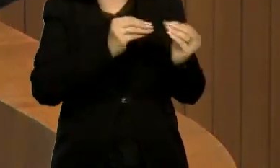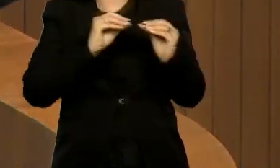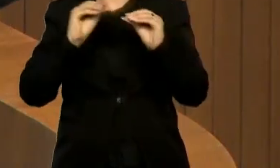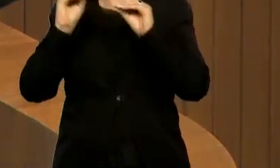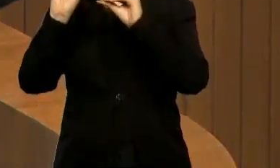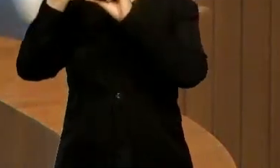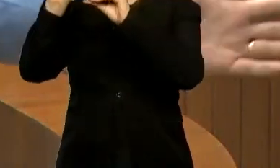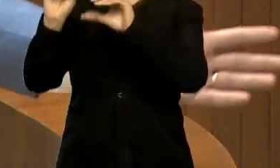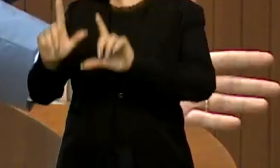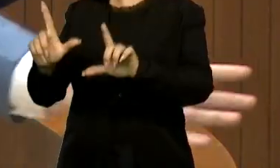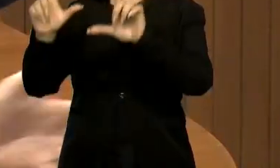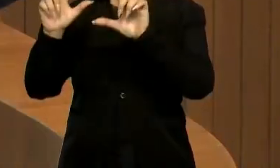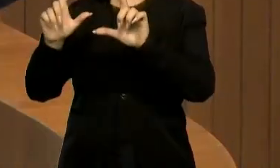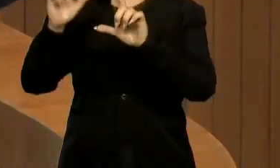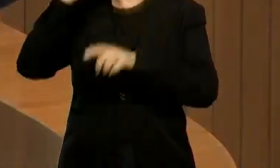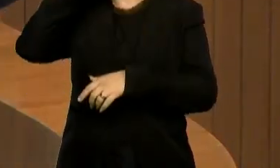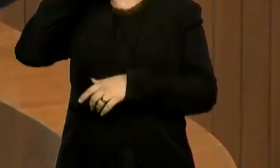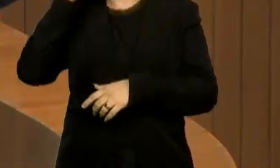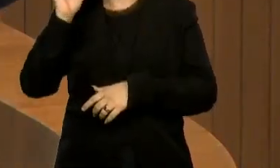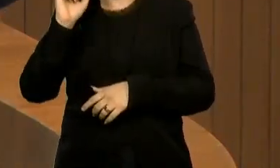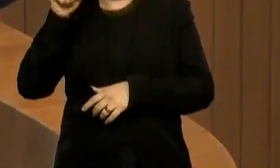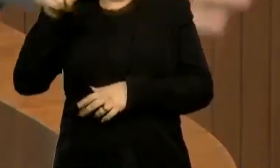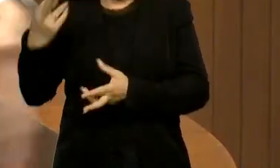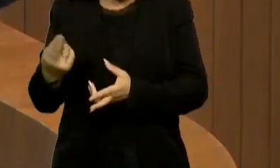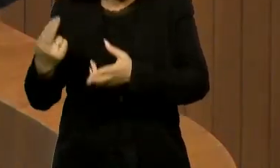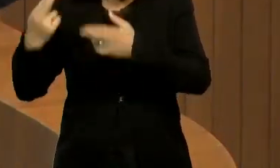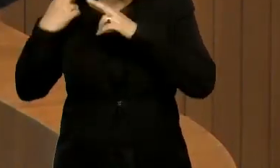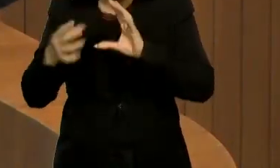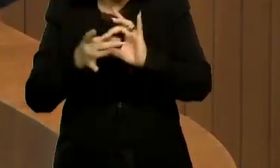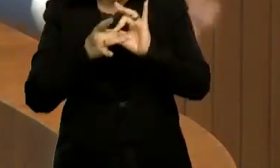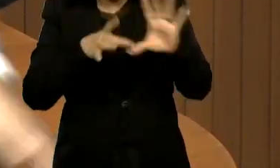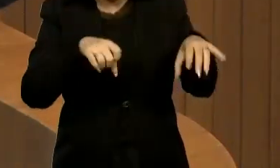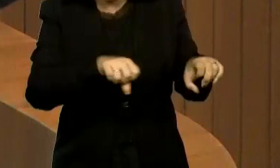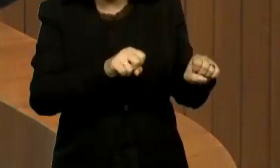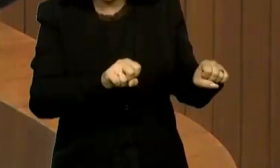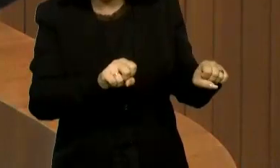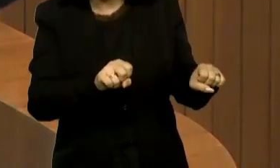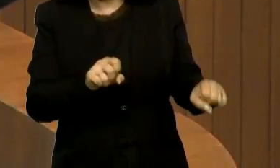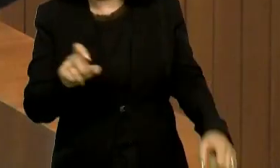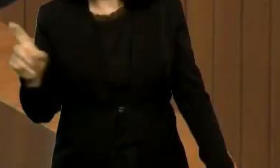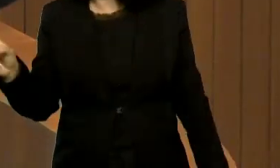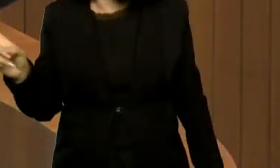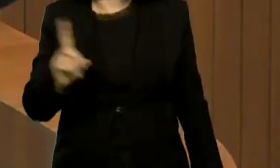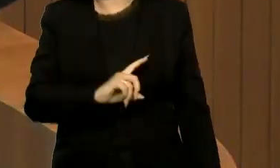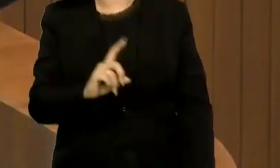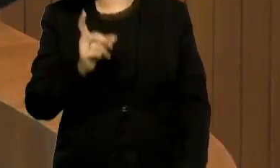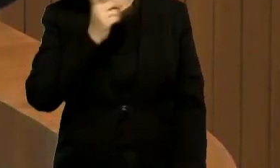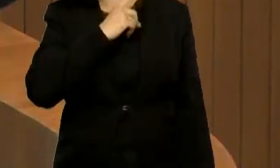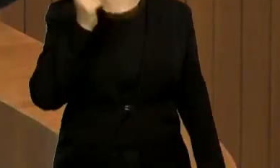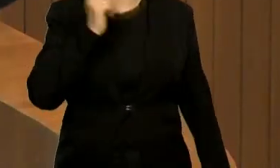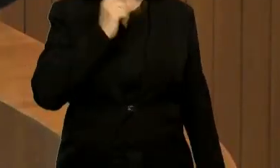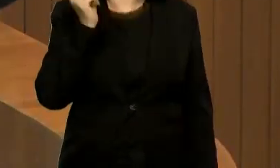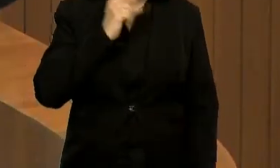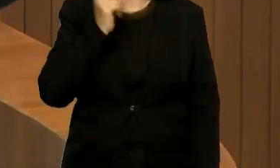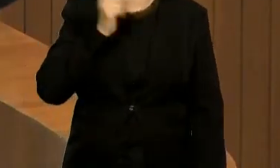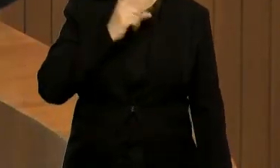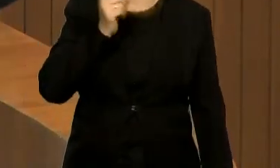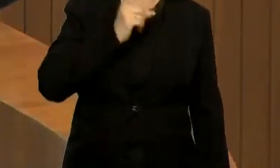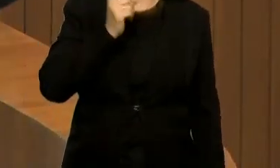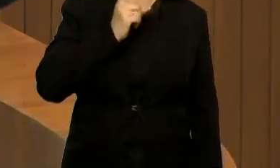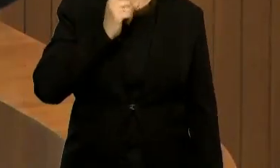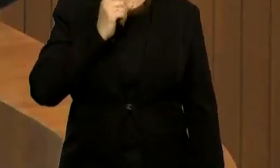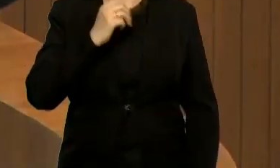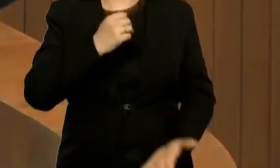que não liberou moto nenhuma, mas empolgada quis dizer para o povo que havia liberado moto, enfim. A multa, inclusive,